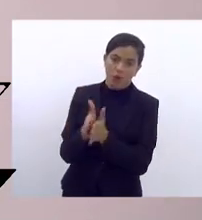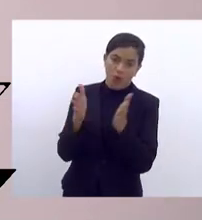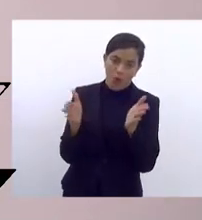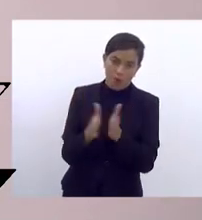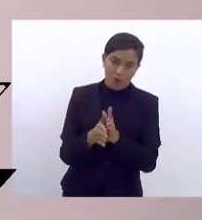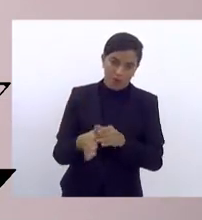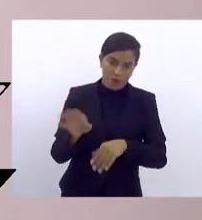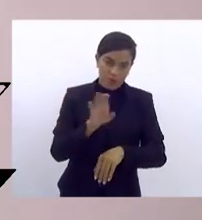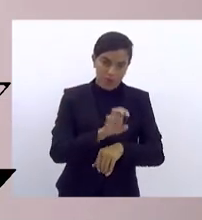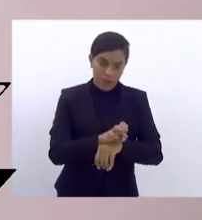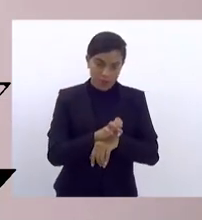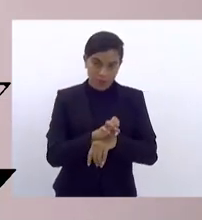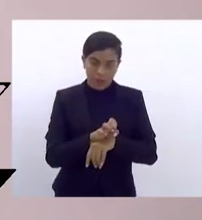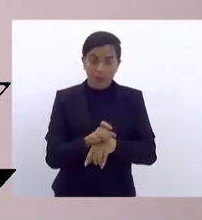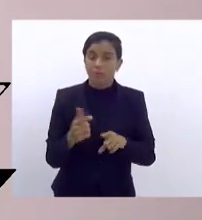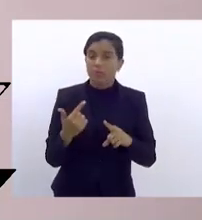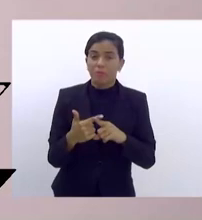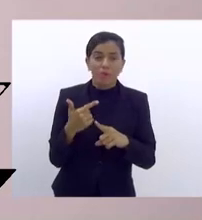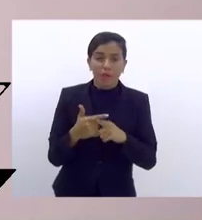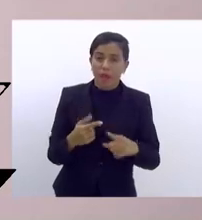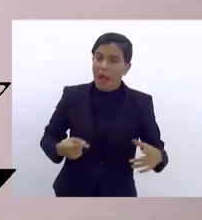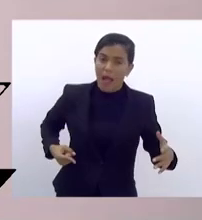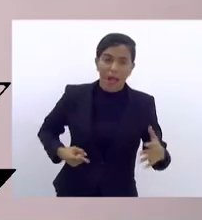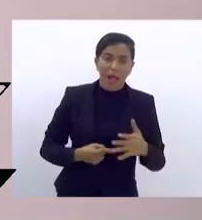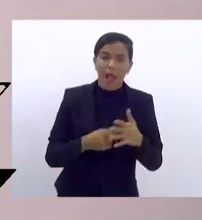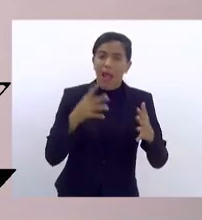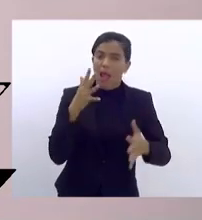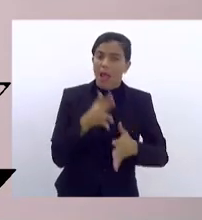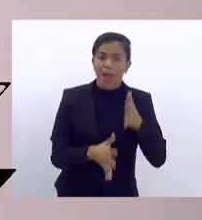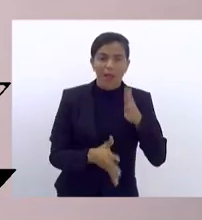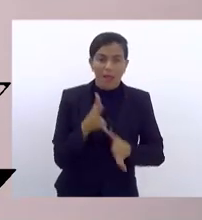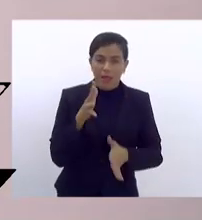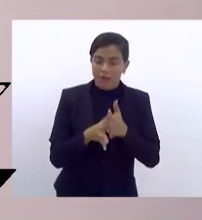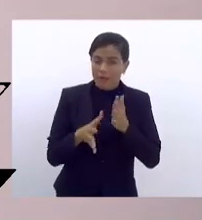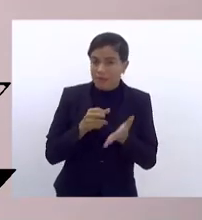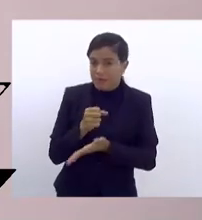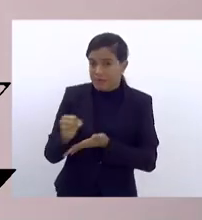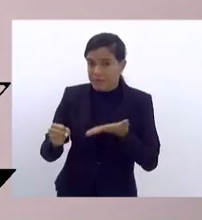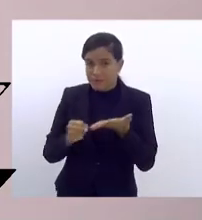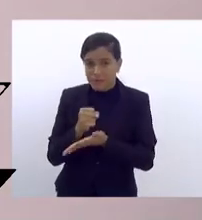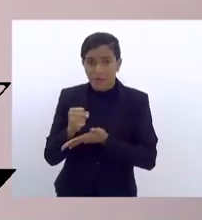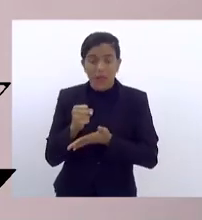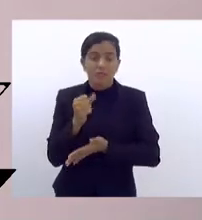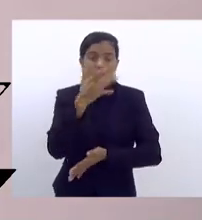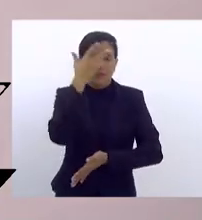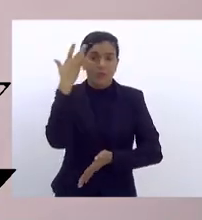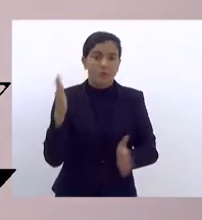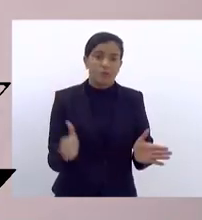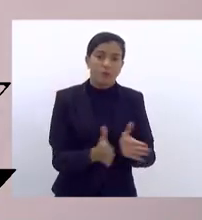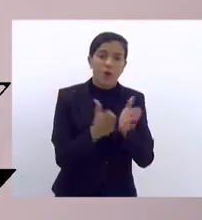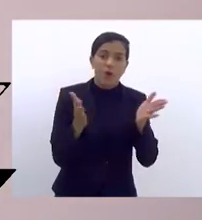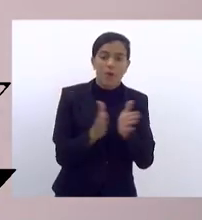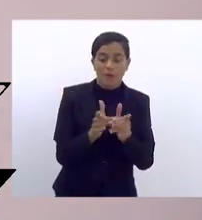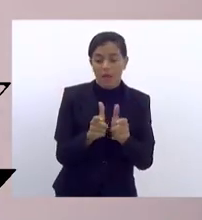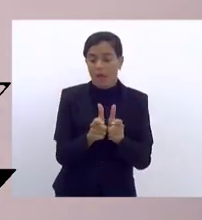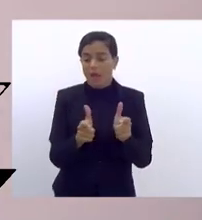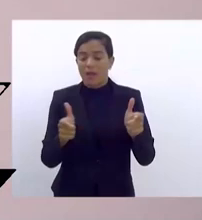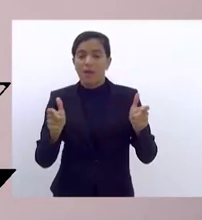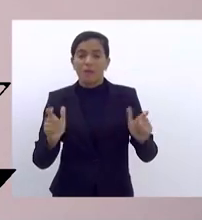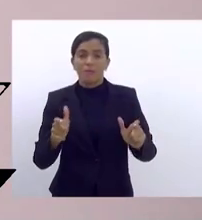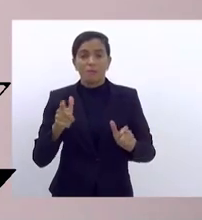Estado porque elas afetam essencialmente aos pobres que são majoritariamente